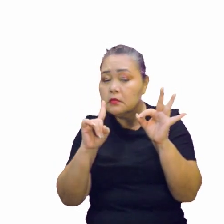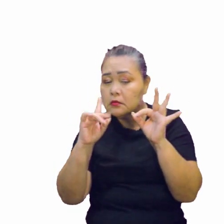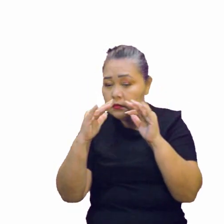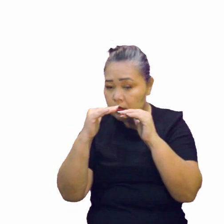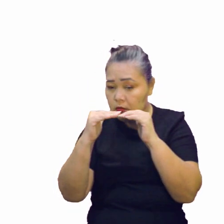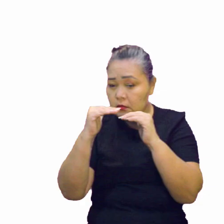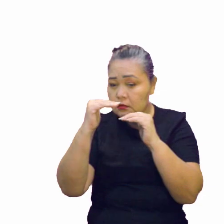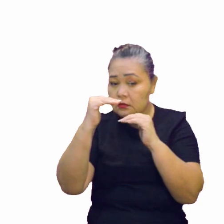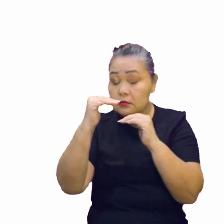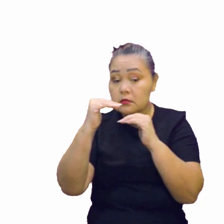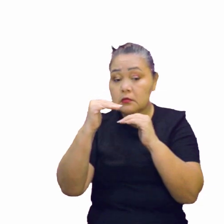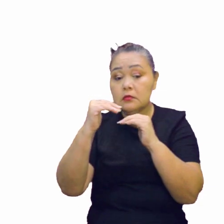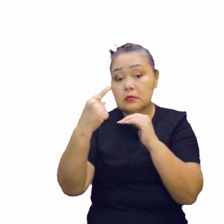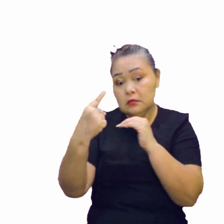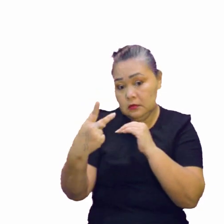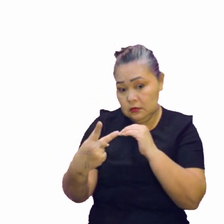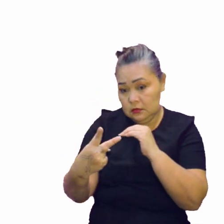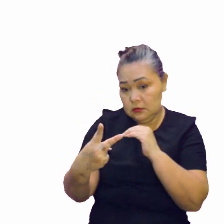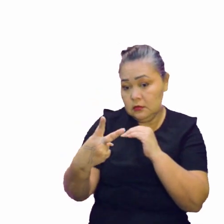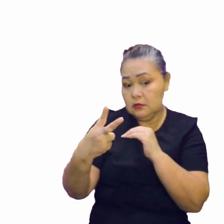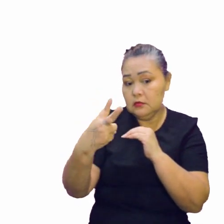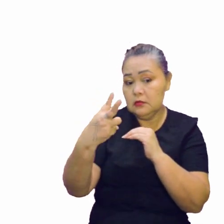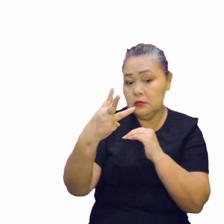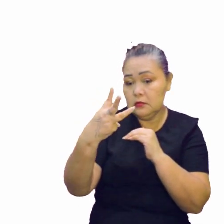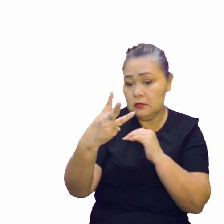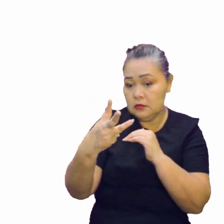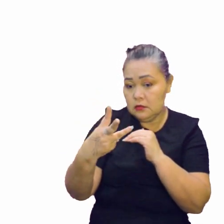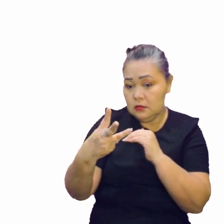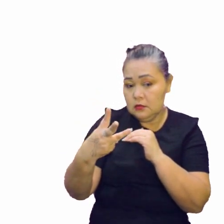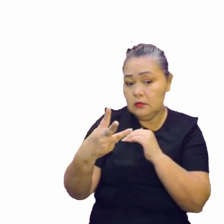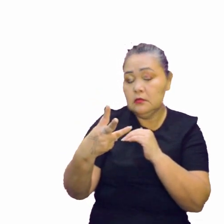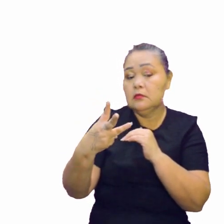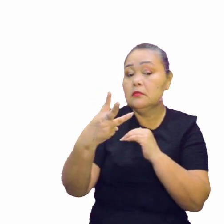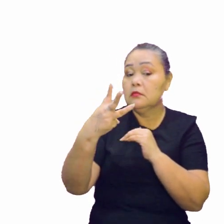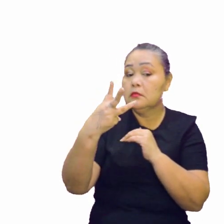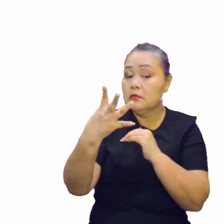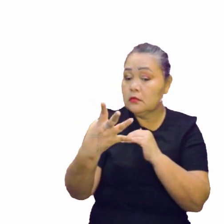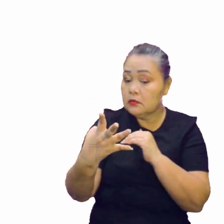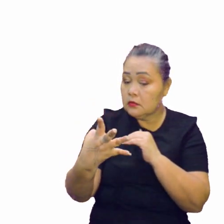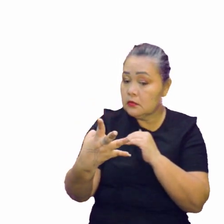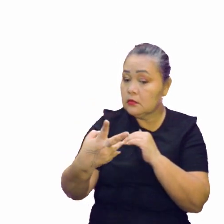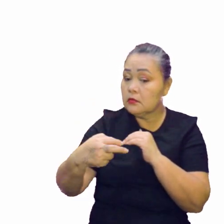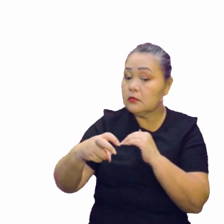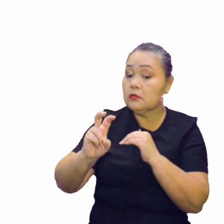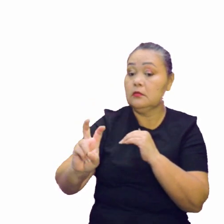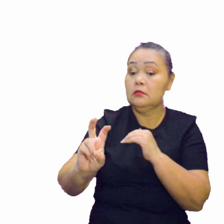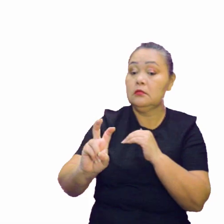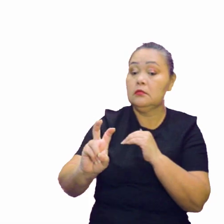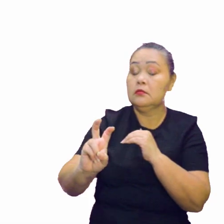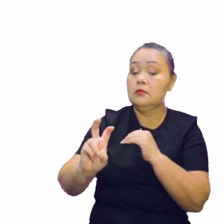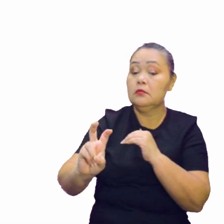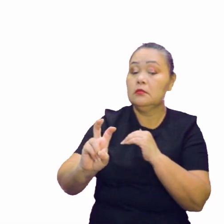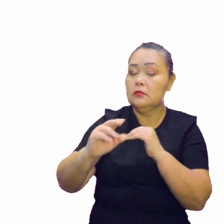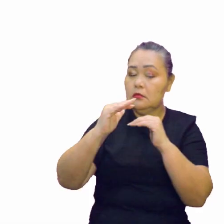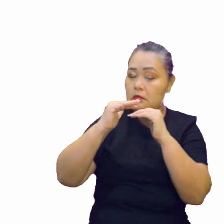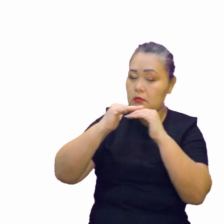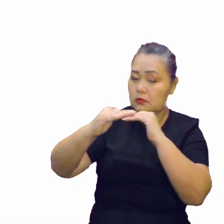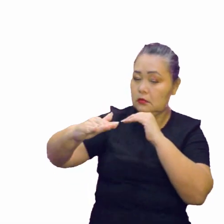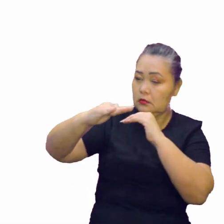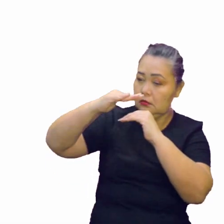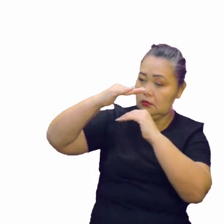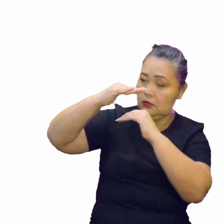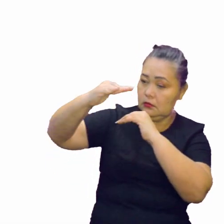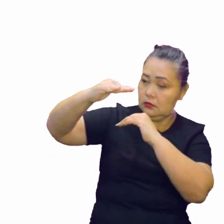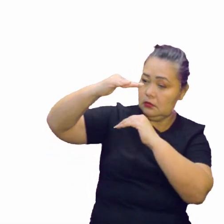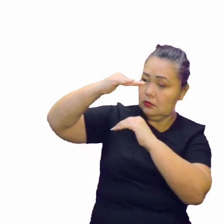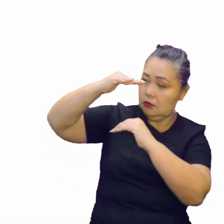temos 1, 2, 3, 4, 5 faixas que estão